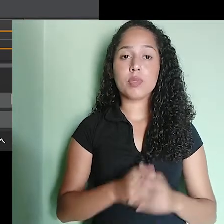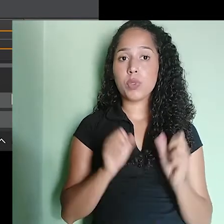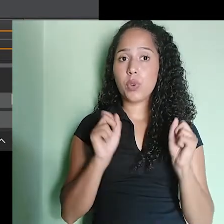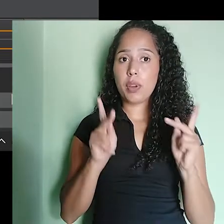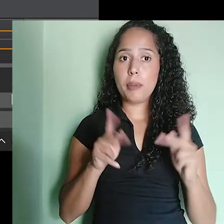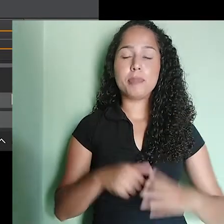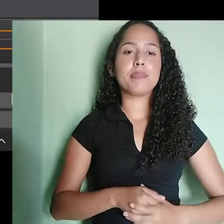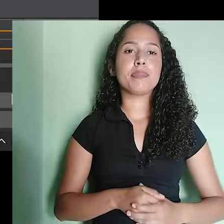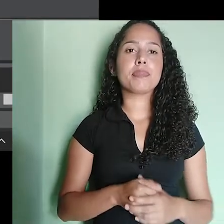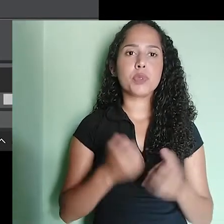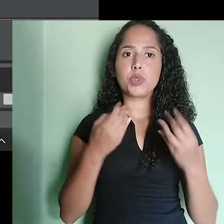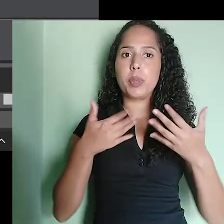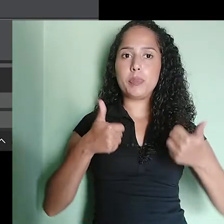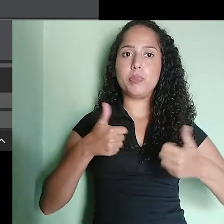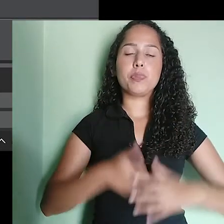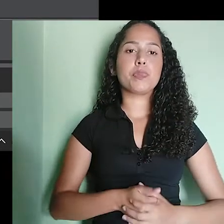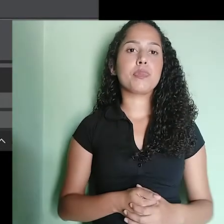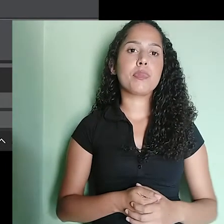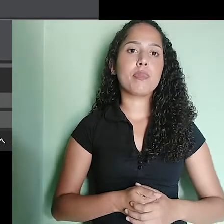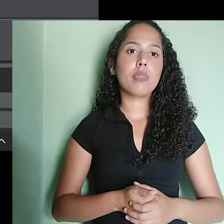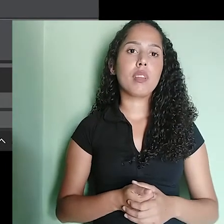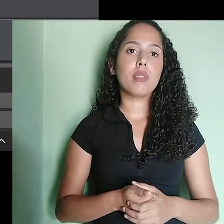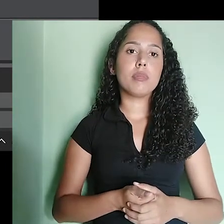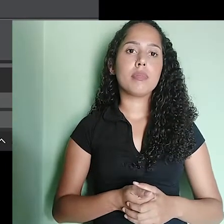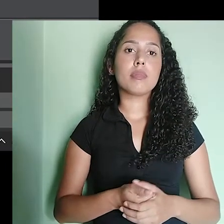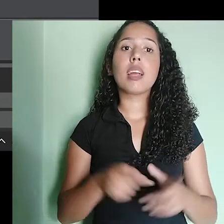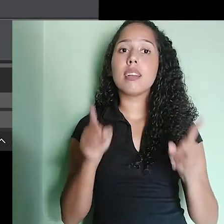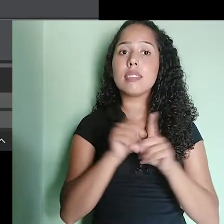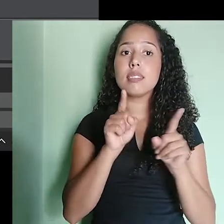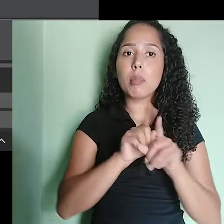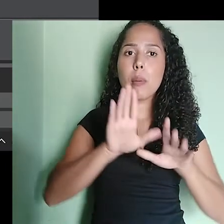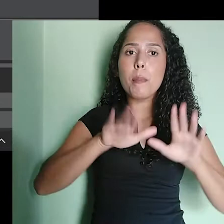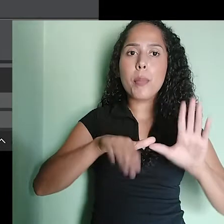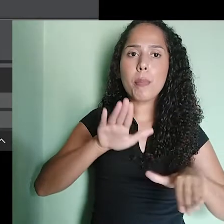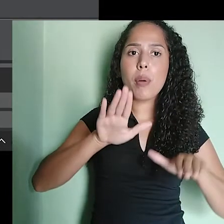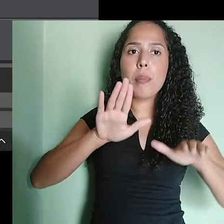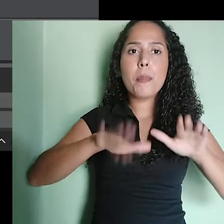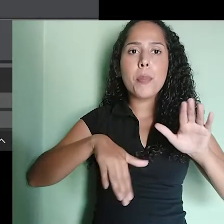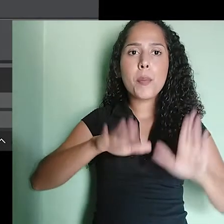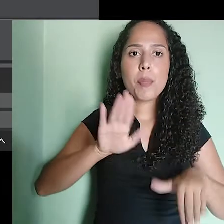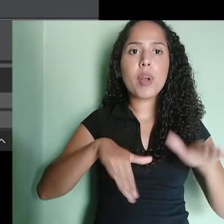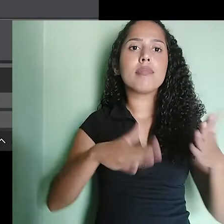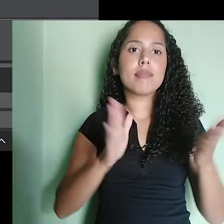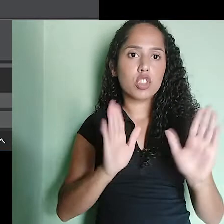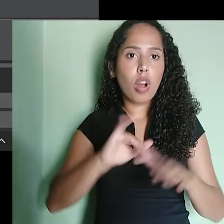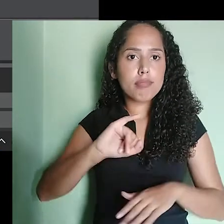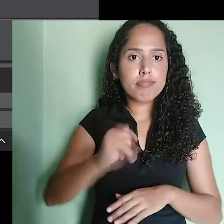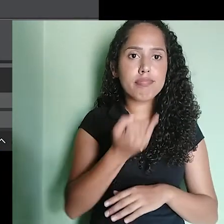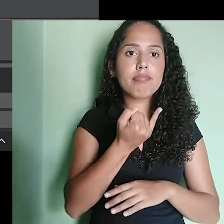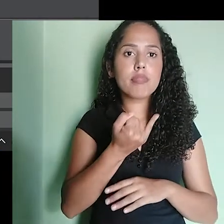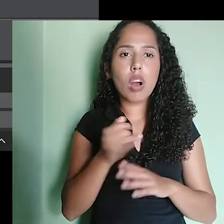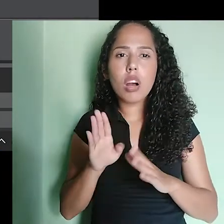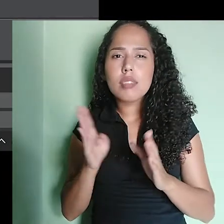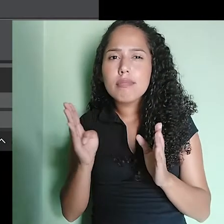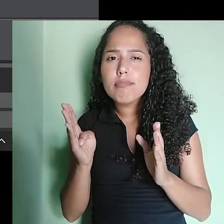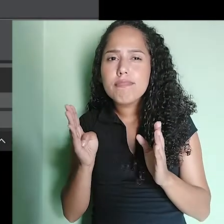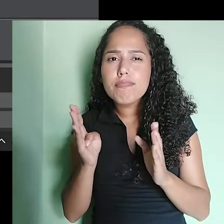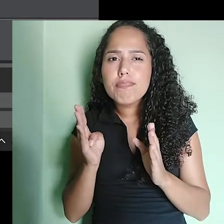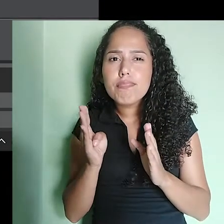Ok? Muito bem. Vou fazer a mesma coisa aqui no Carrão, já que eu tô aqui, né? Clico aqui, tiro o